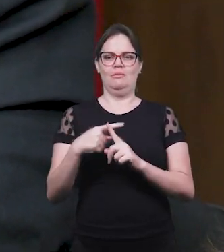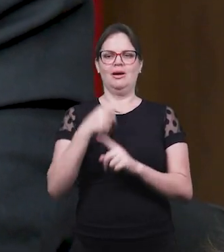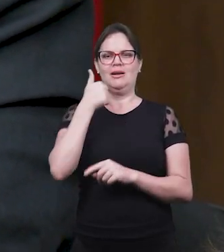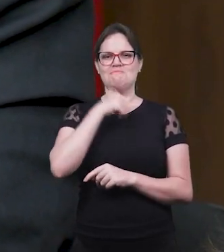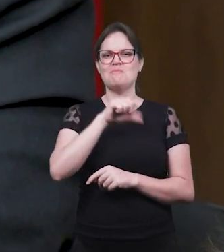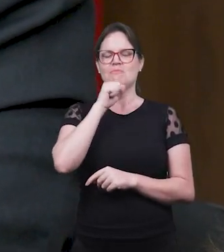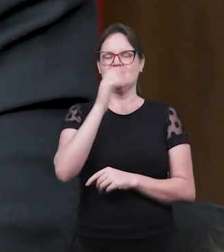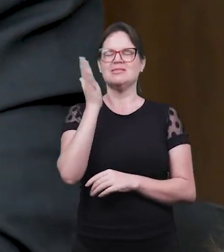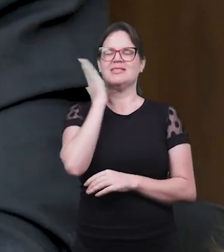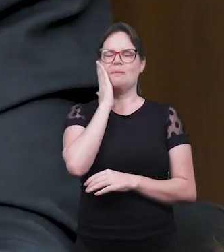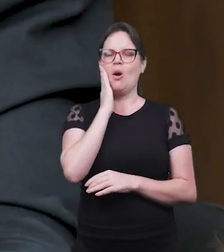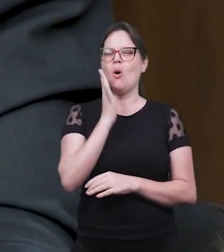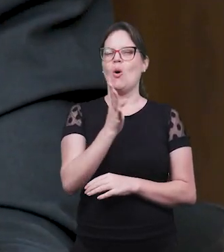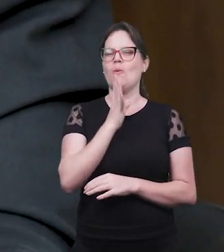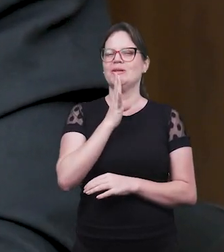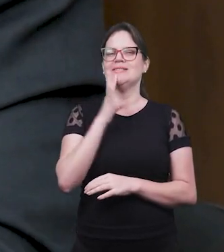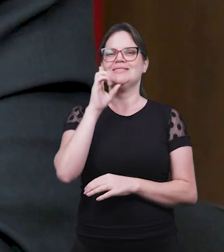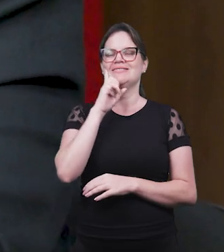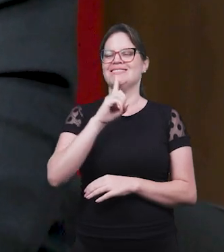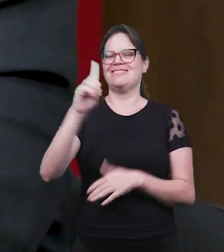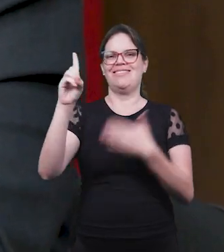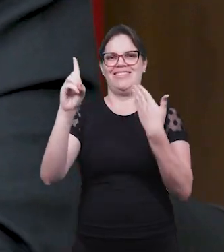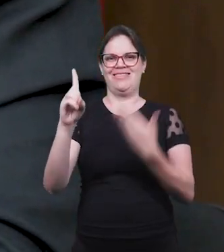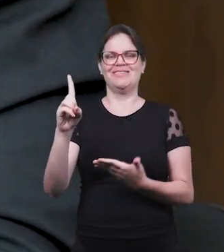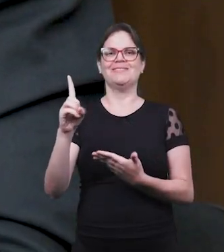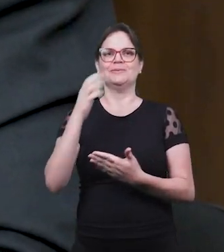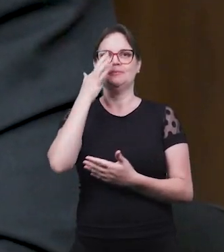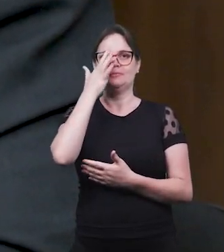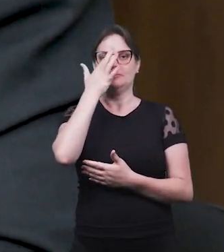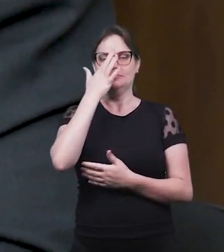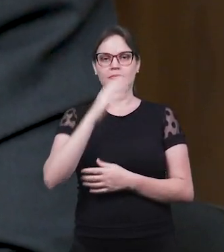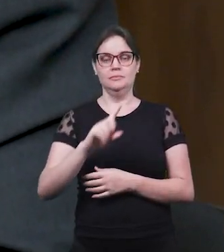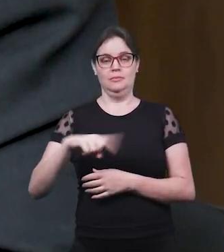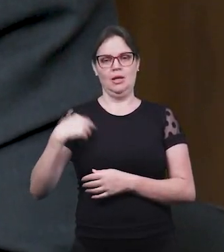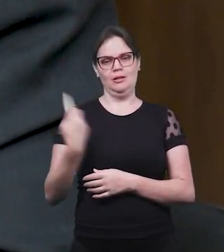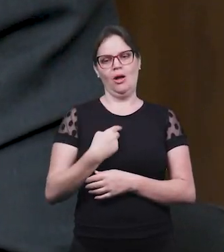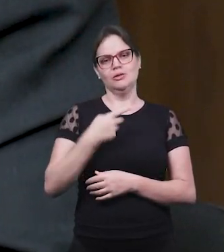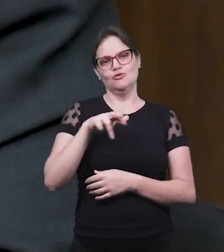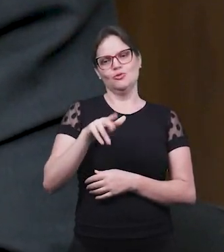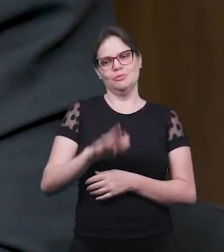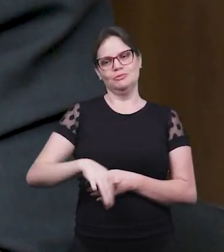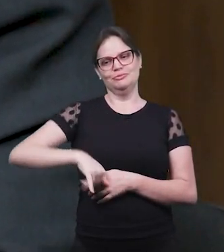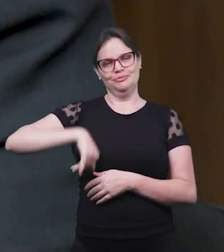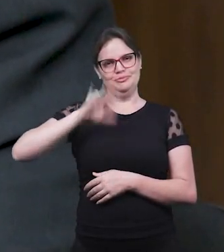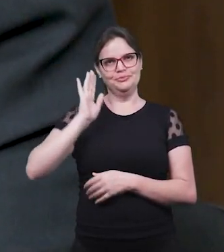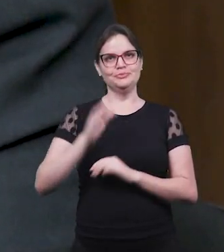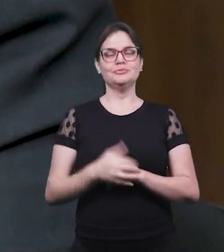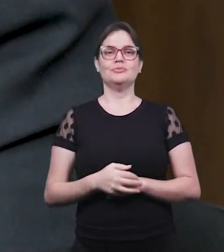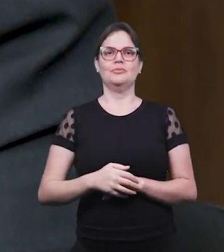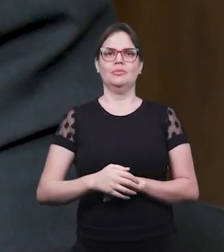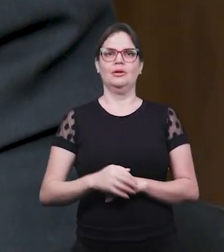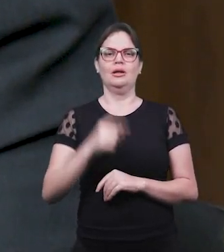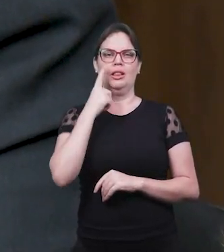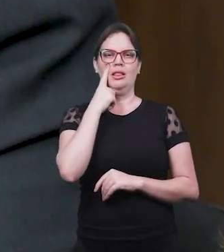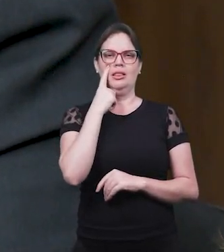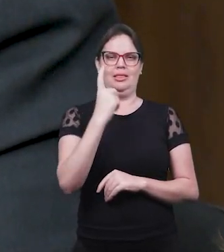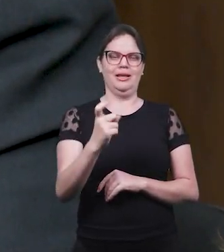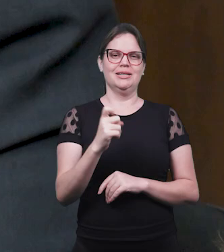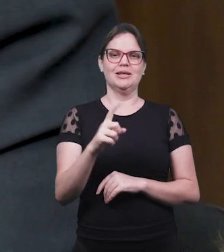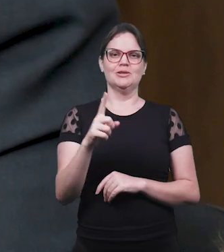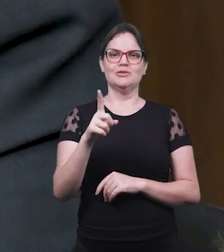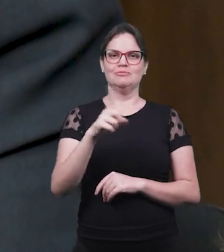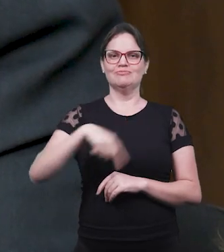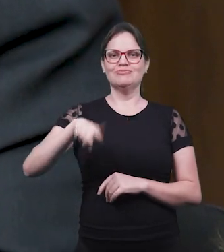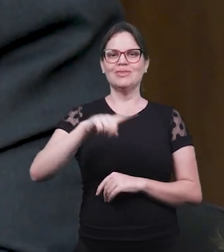ela cria, né? E daí, a partir daí a gente cresceu. Obviamente e isso é muito interessante para todo mundo que nasce no lar